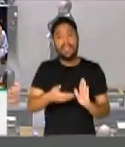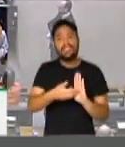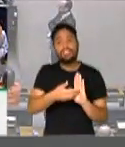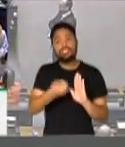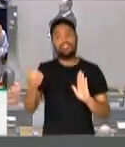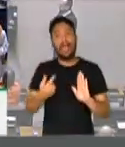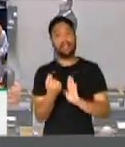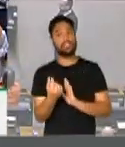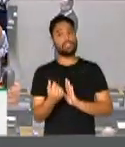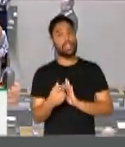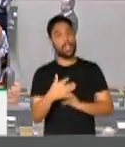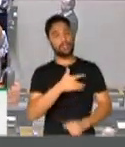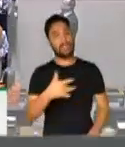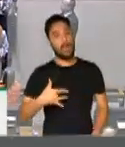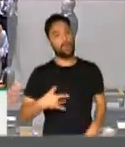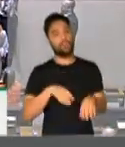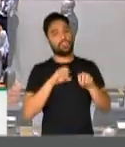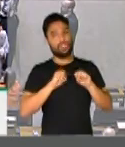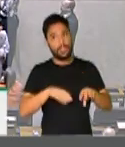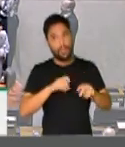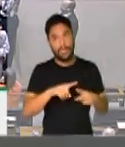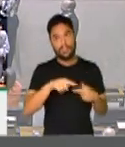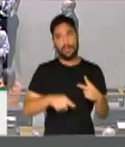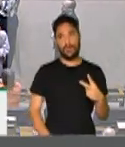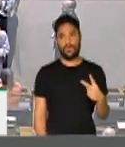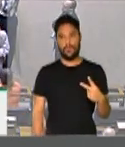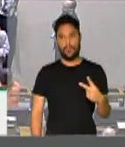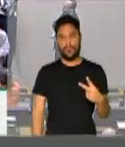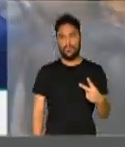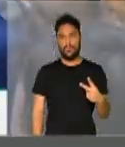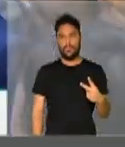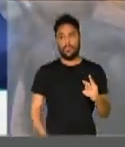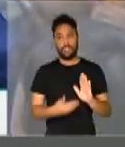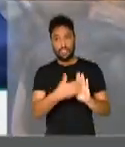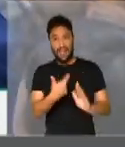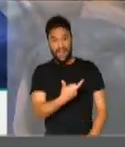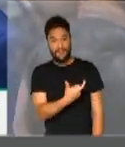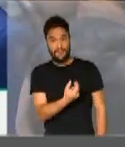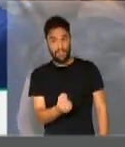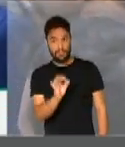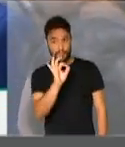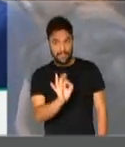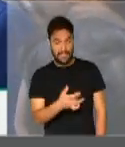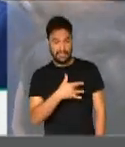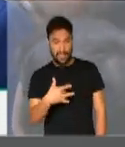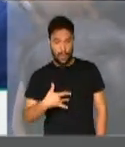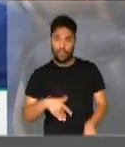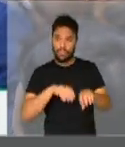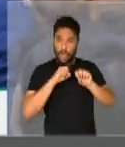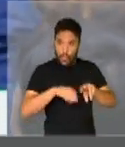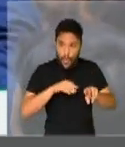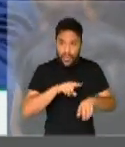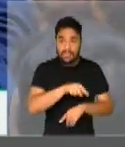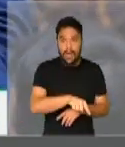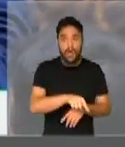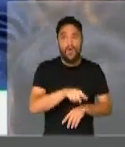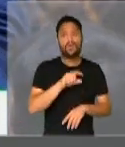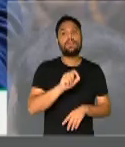para tirar dinheiro da saúde e da educação. Está votando para tirar 20% da saúde e da educação, que